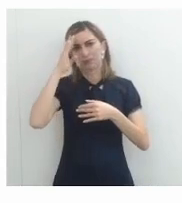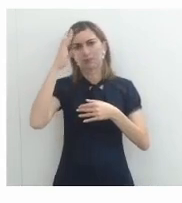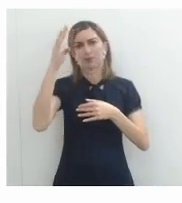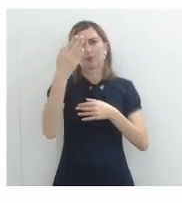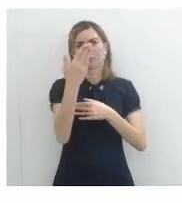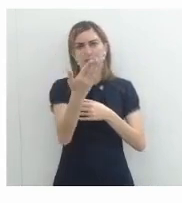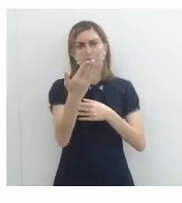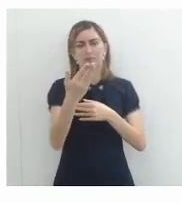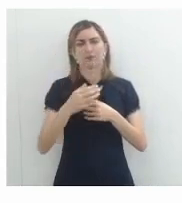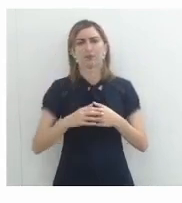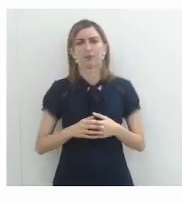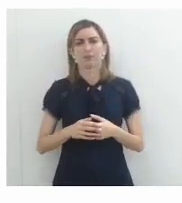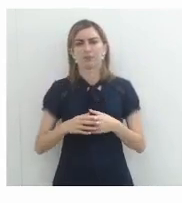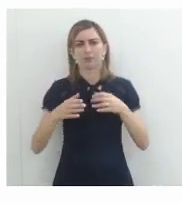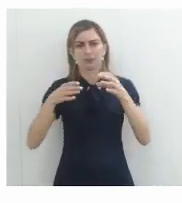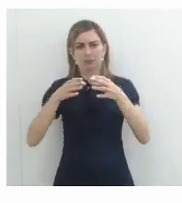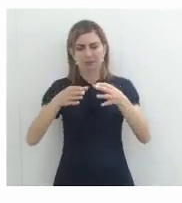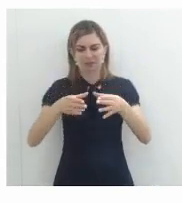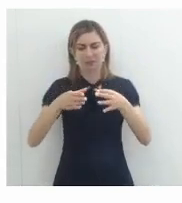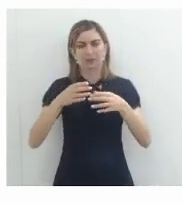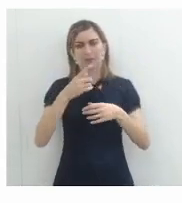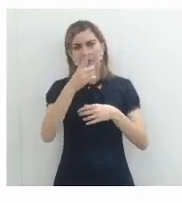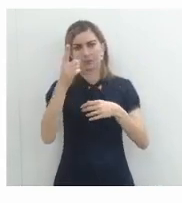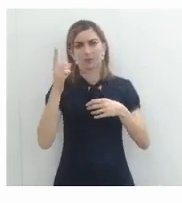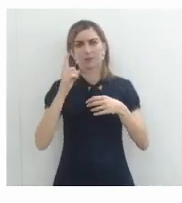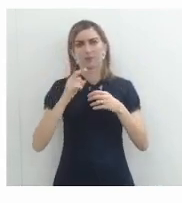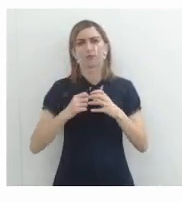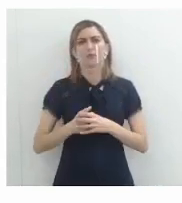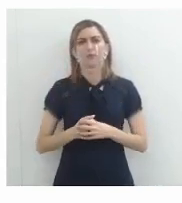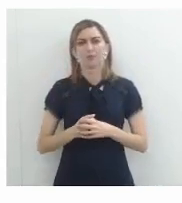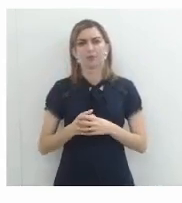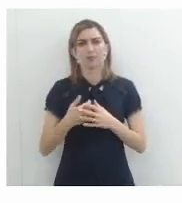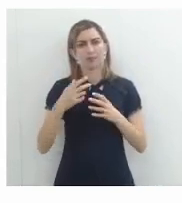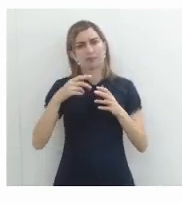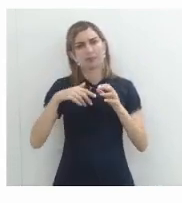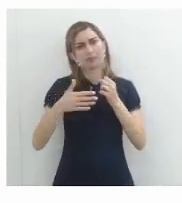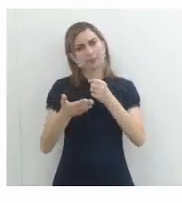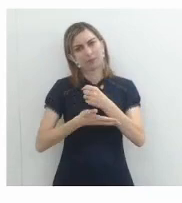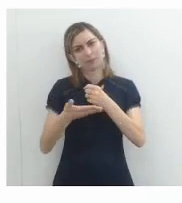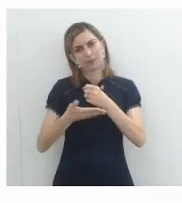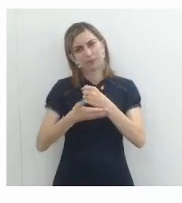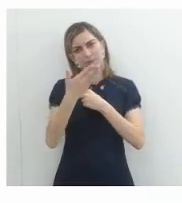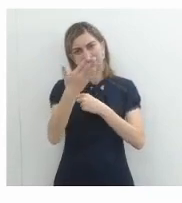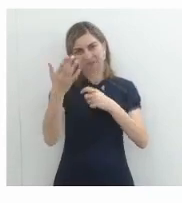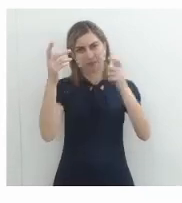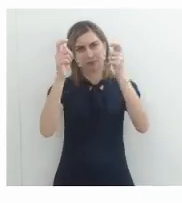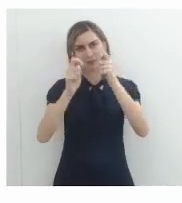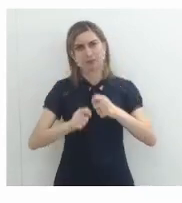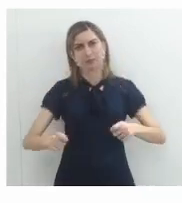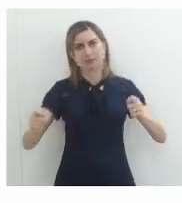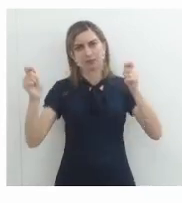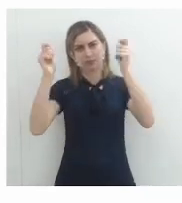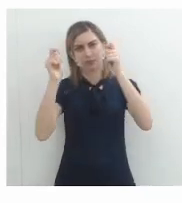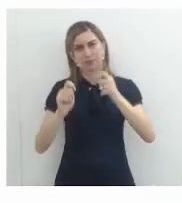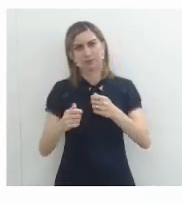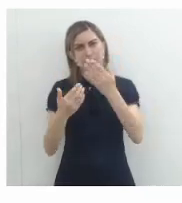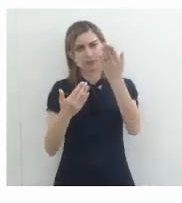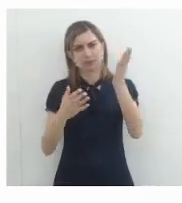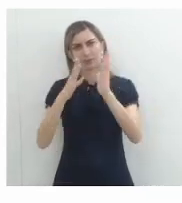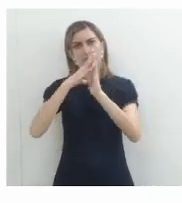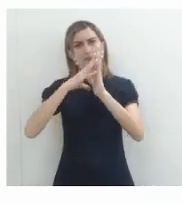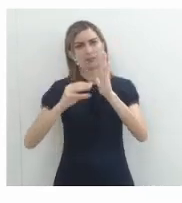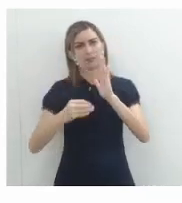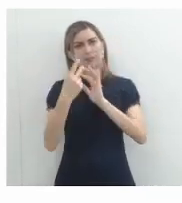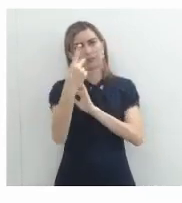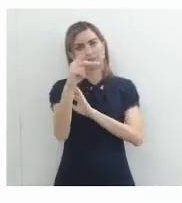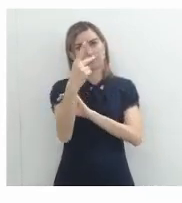o paralelepípedo e o cilindro. As formas de artes tridimensionais são baseadas nelas. Então,